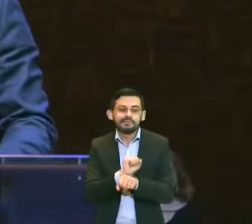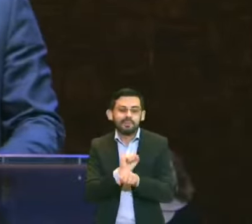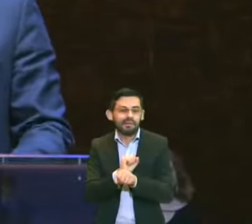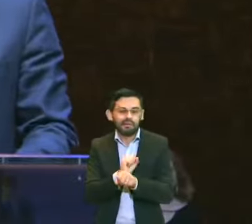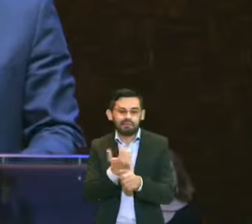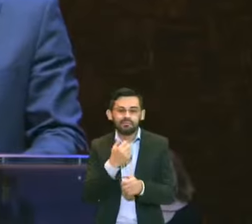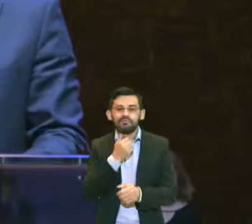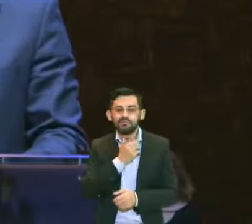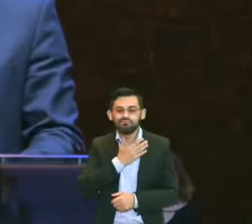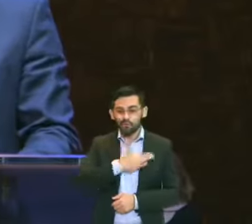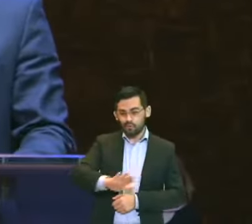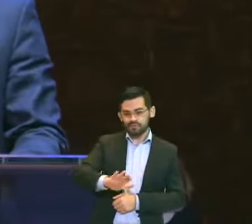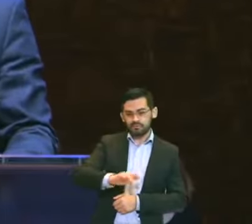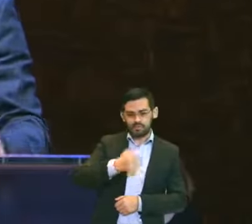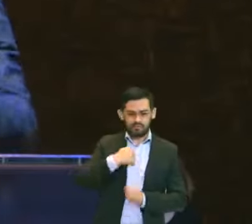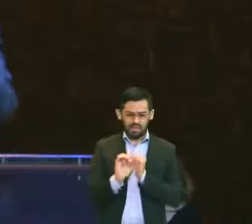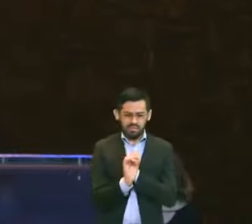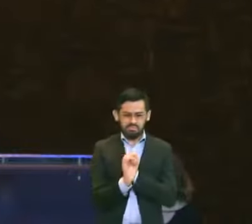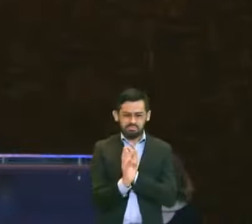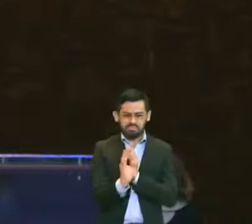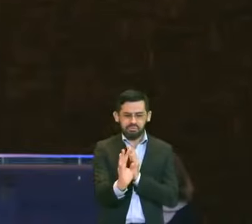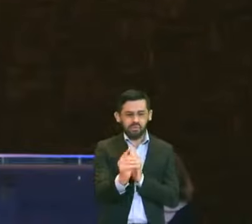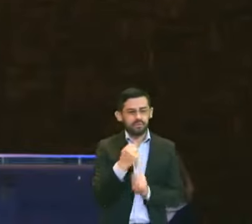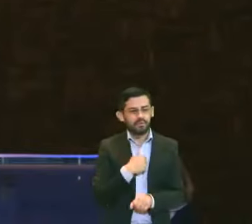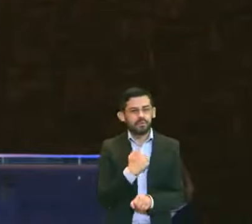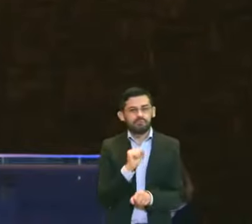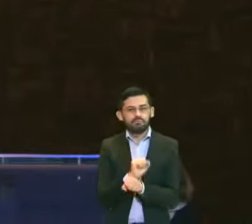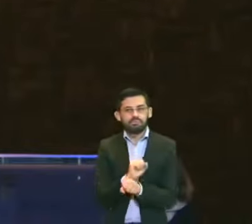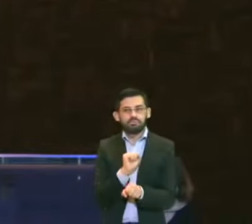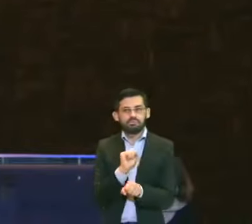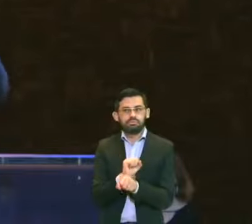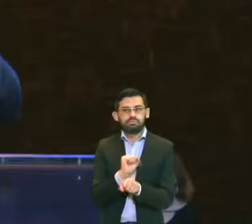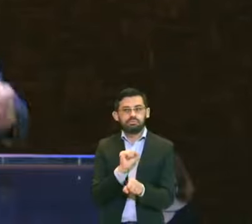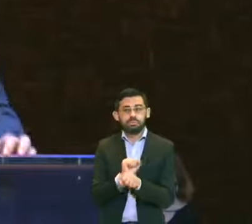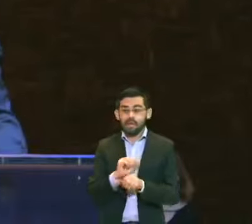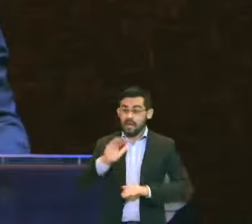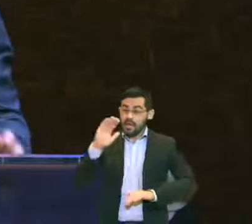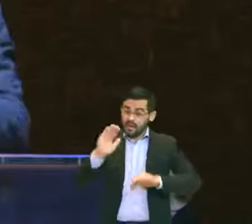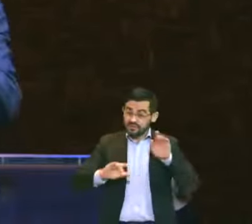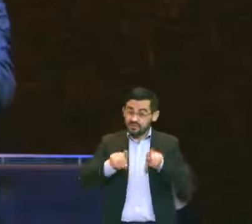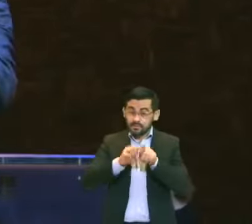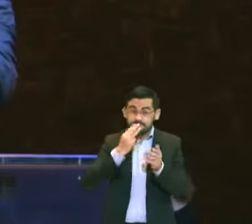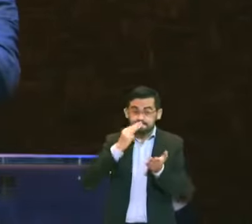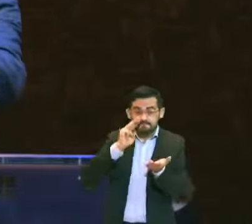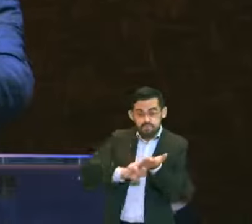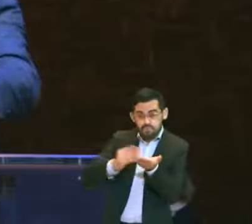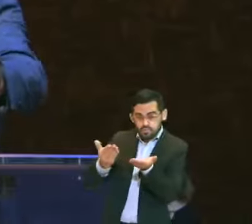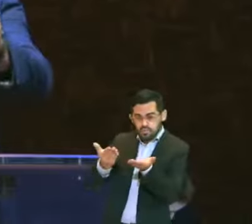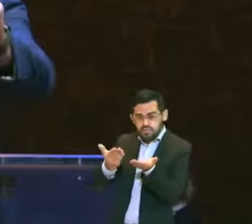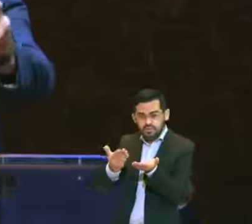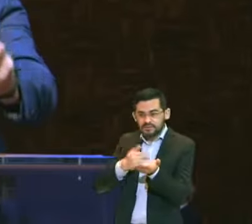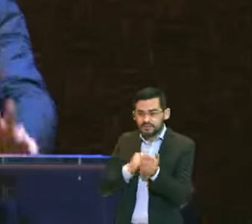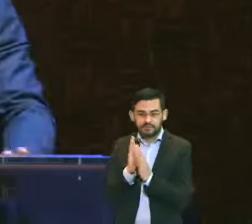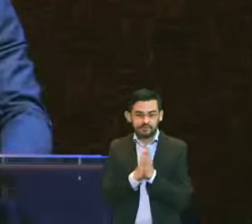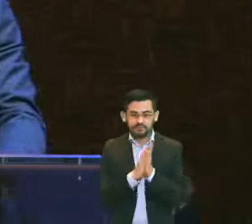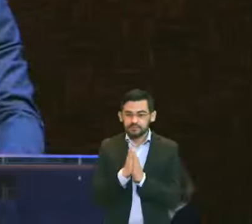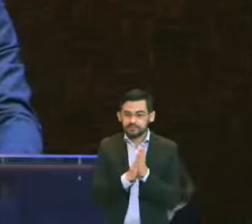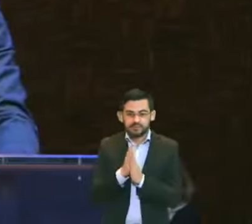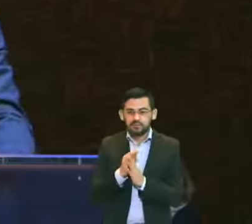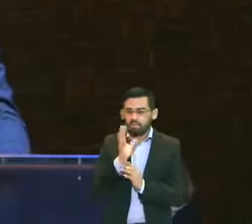fila. É complicado quando uma correspondência importante está para chegar e